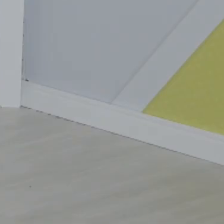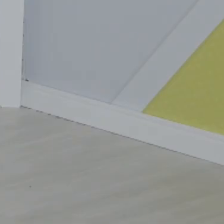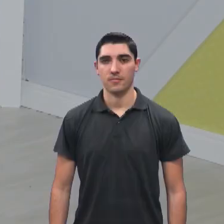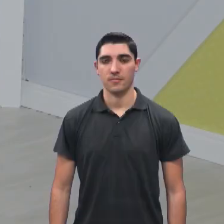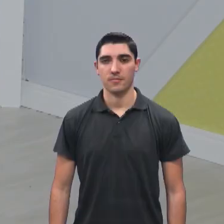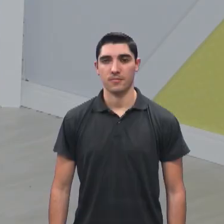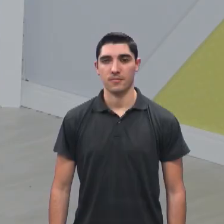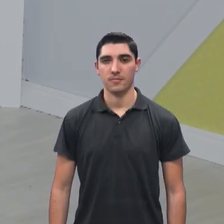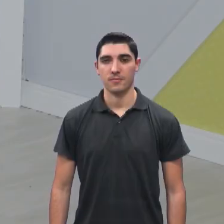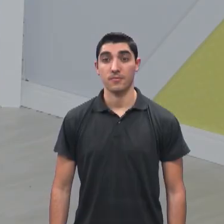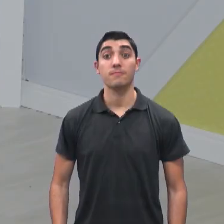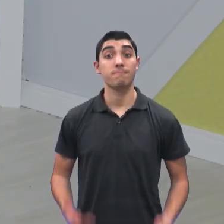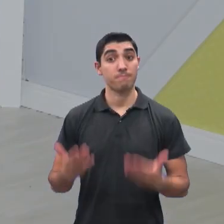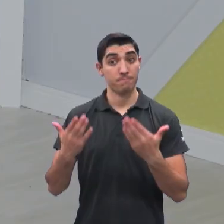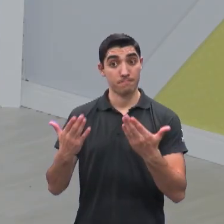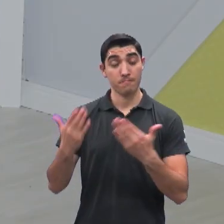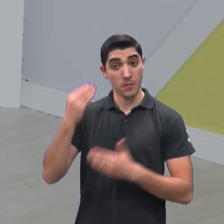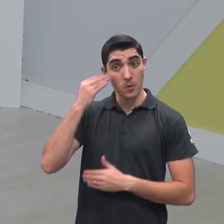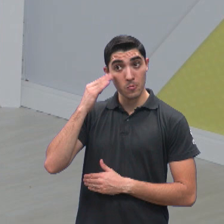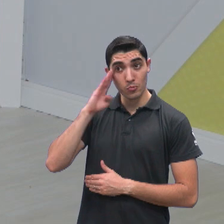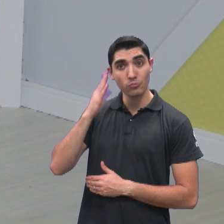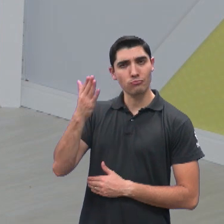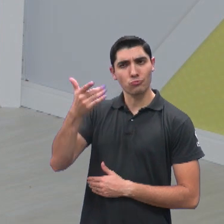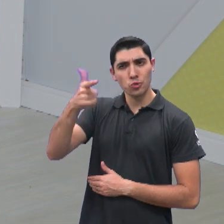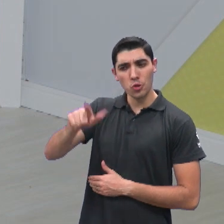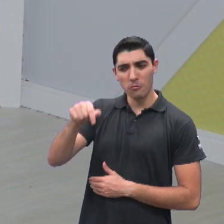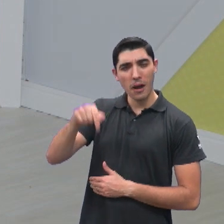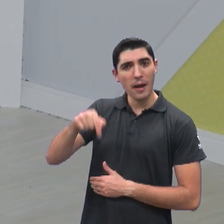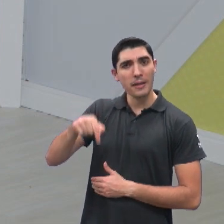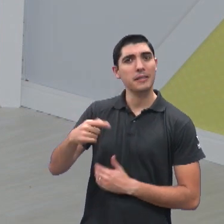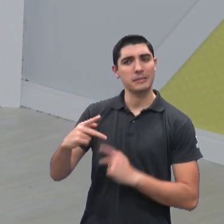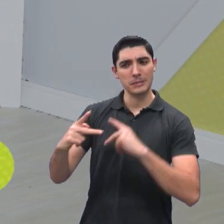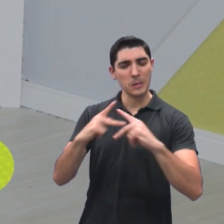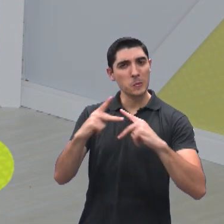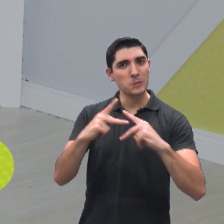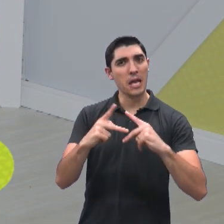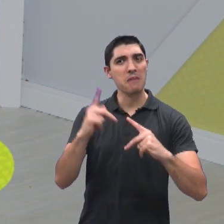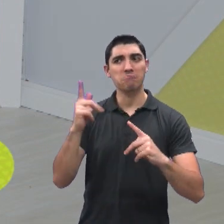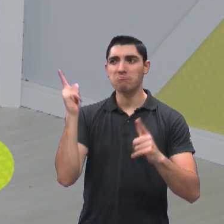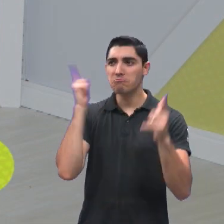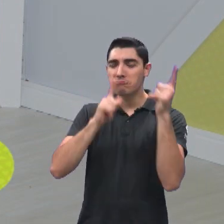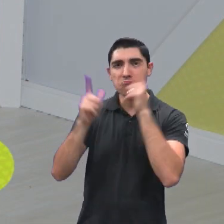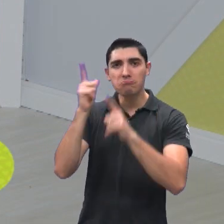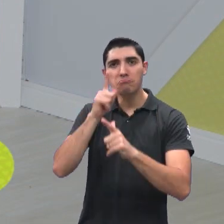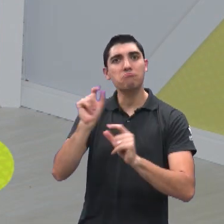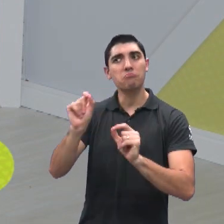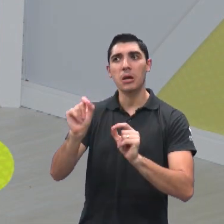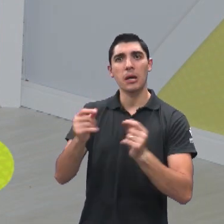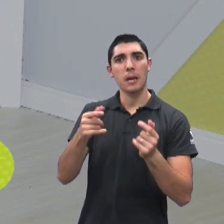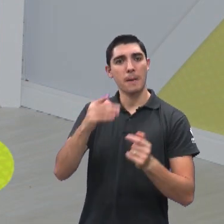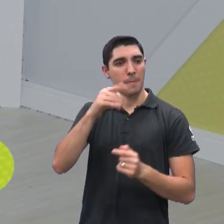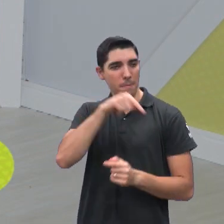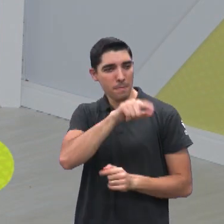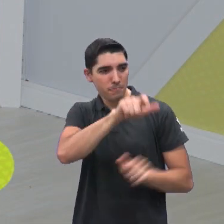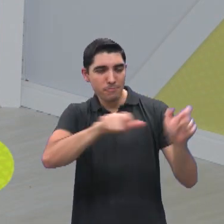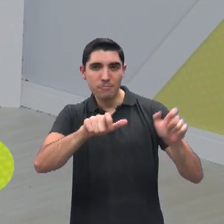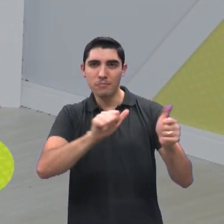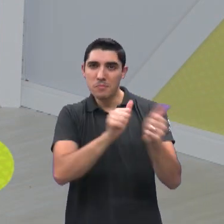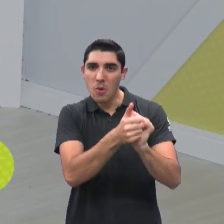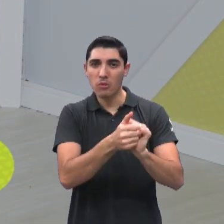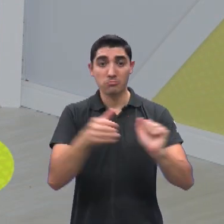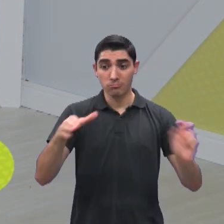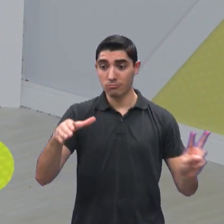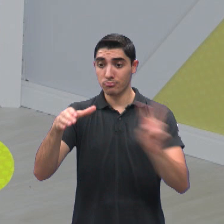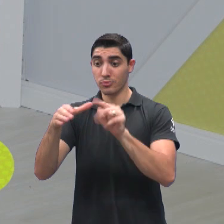Pois é, Brunão, mais uma vez o basquete de São José dos Campos trazendo aí bons frutos. As meninas vão integrar este elenco da seleção